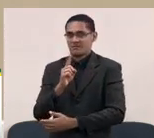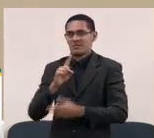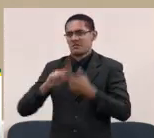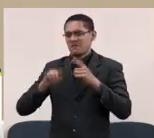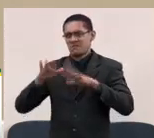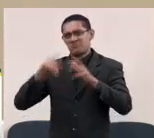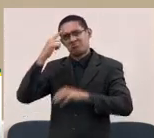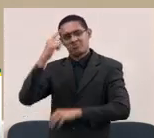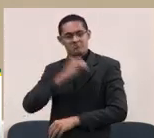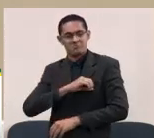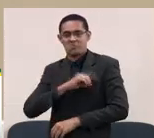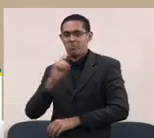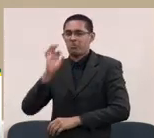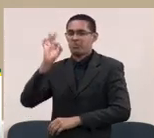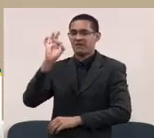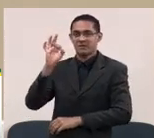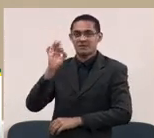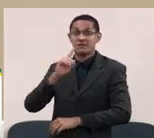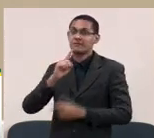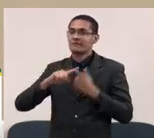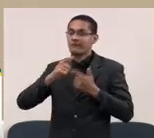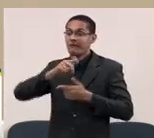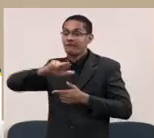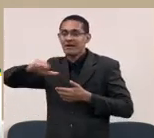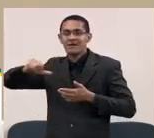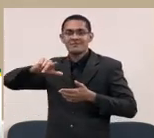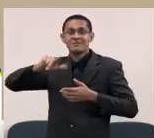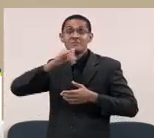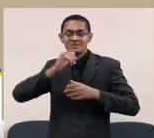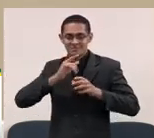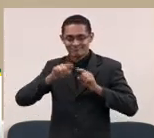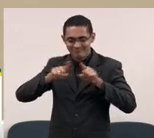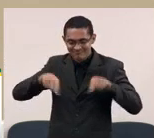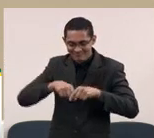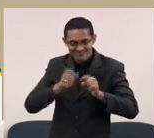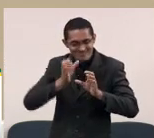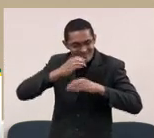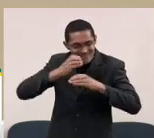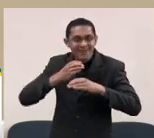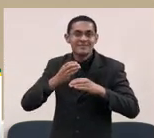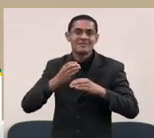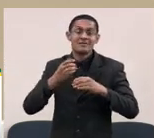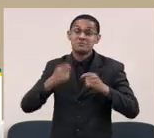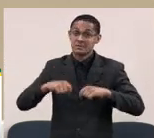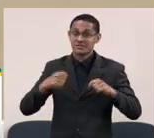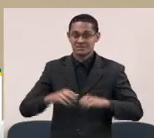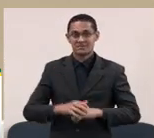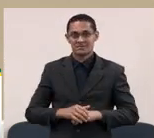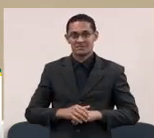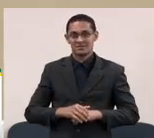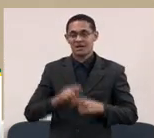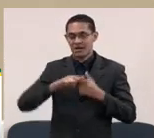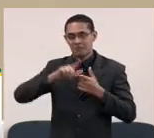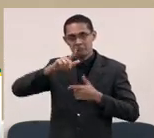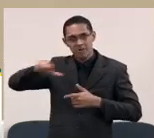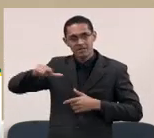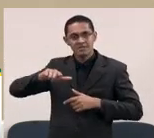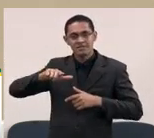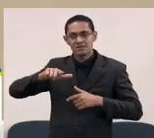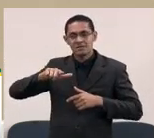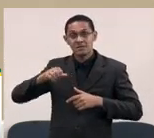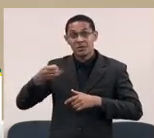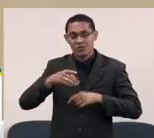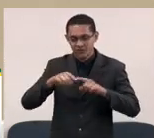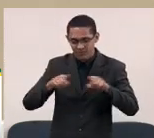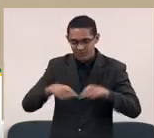remuneração de professores, a gente está falando de necessidade de laboratório. A gente está falando de necessidade de um espaço